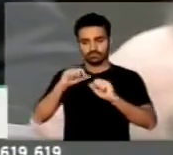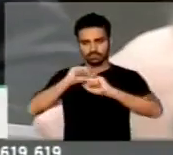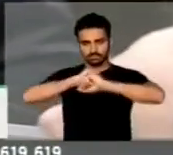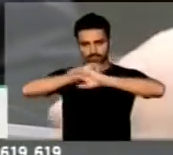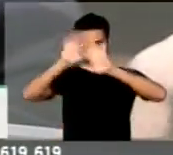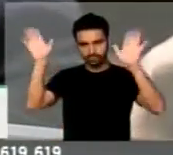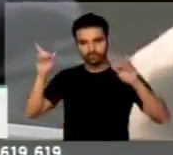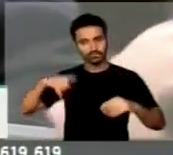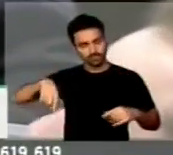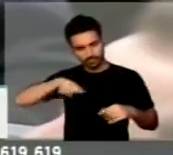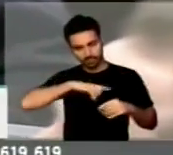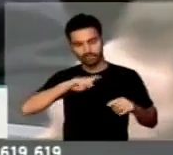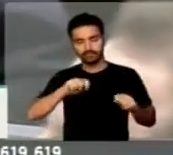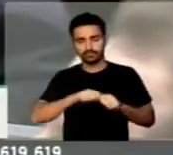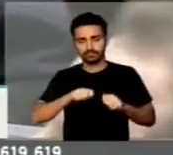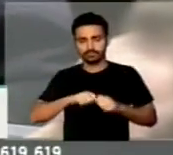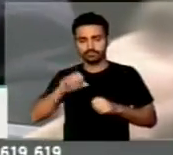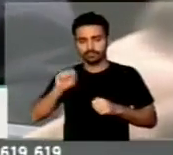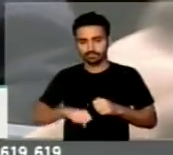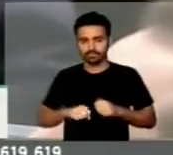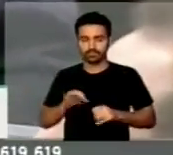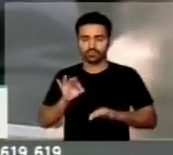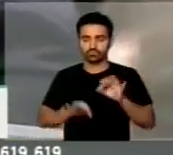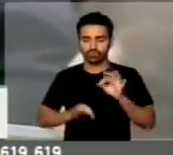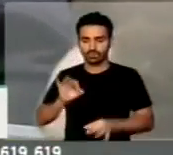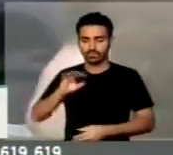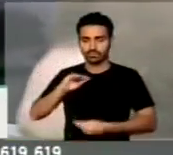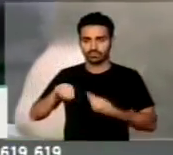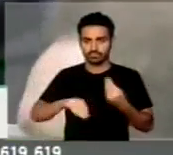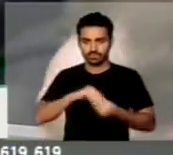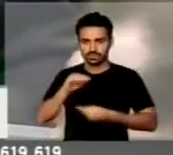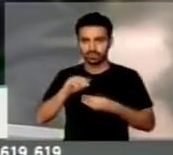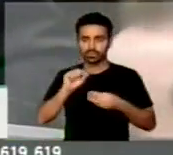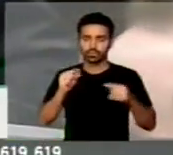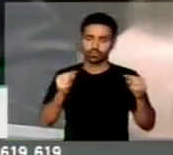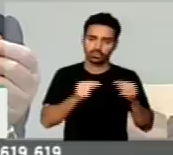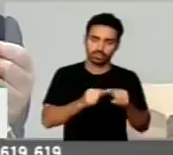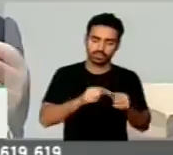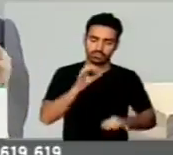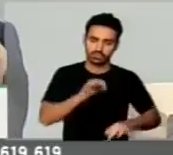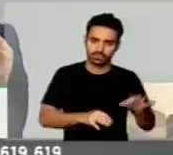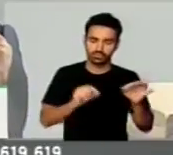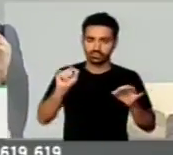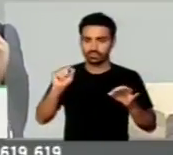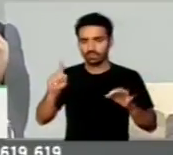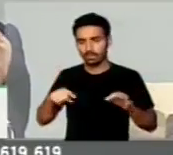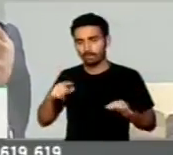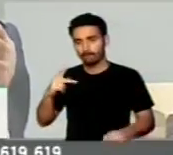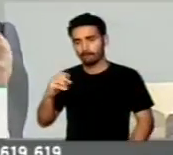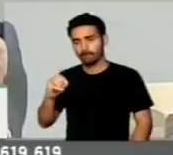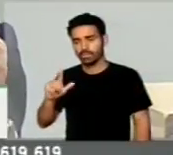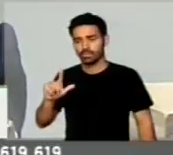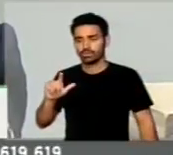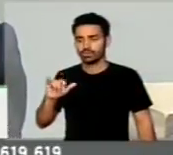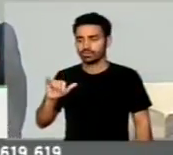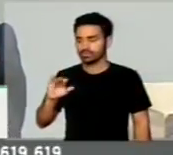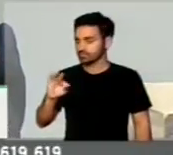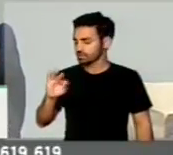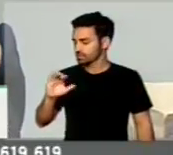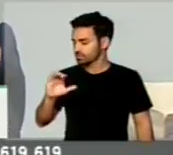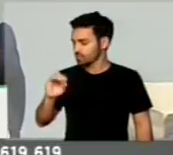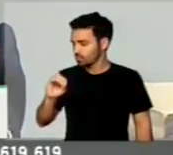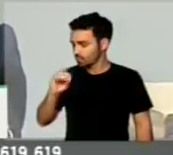sim, um julgamento que é misto entre o que é jurídico e que é político. É de